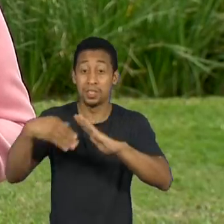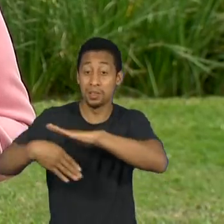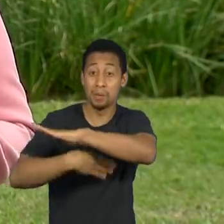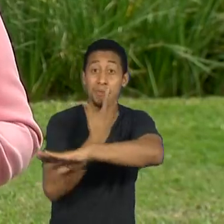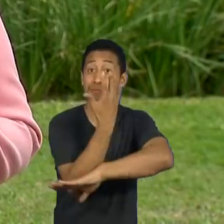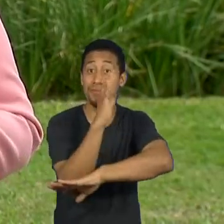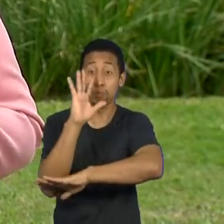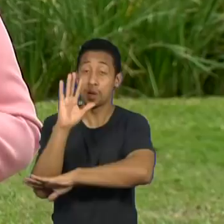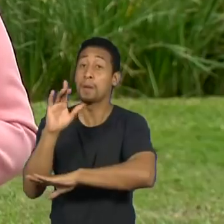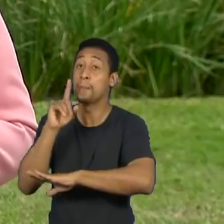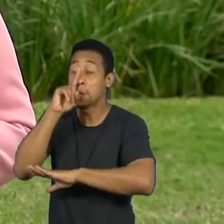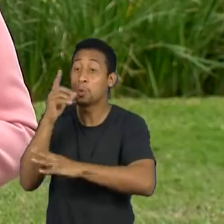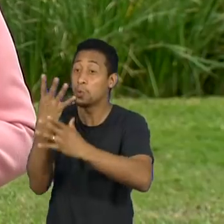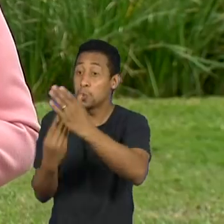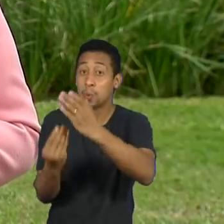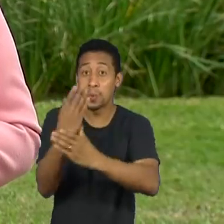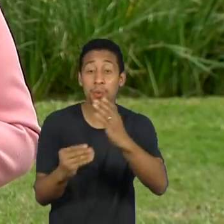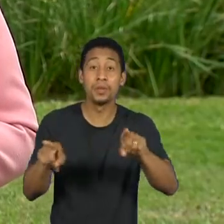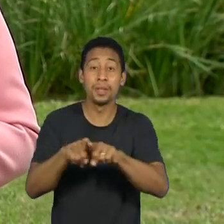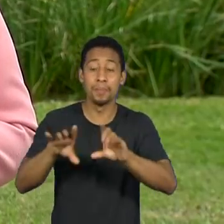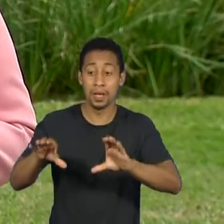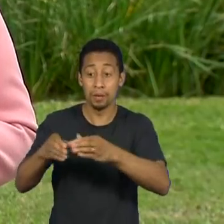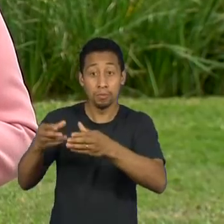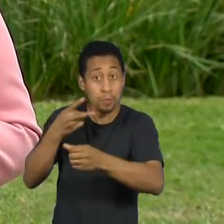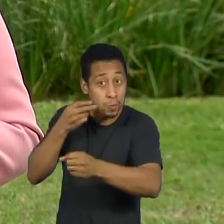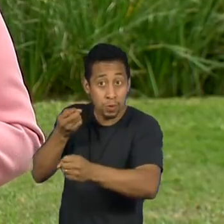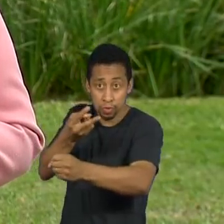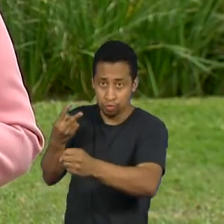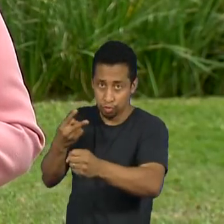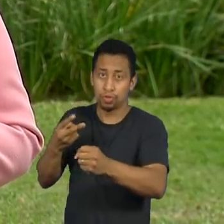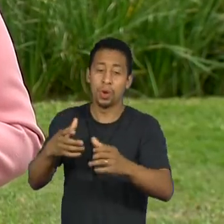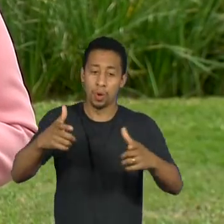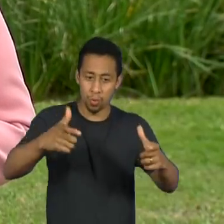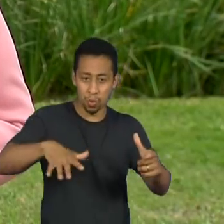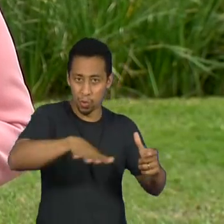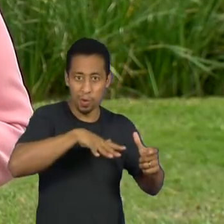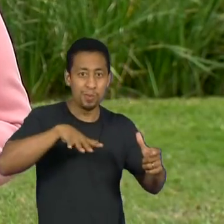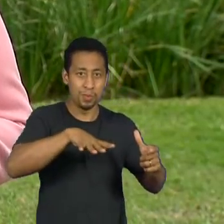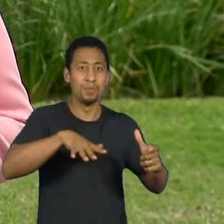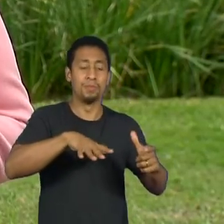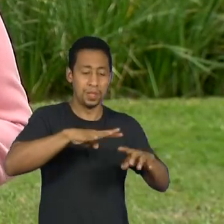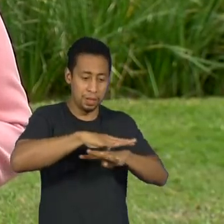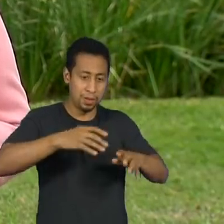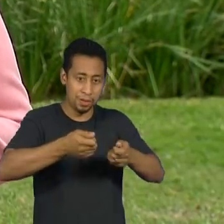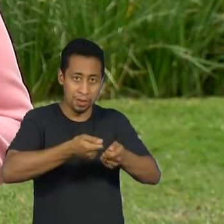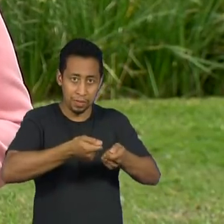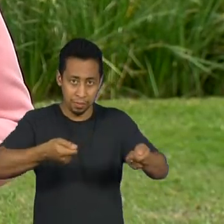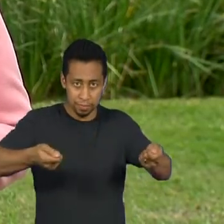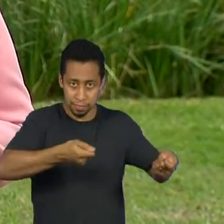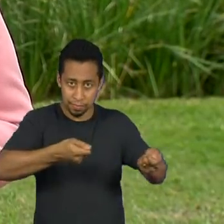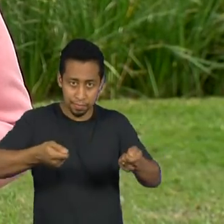e dos povos da floresta. A área ocupada por mineração no Brasil cresceu